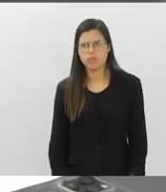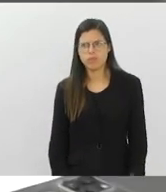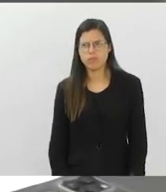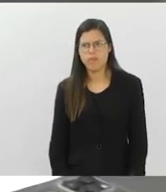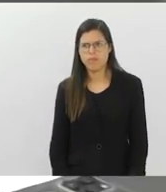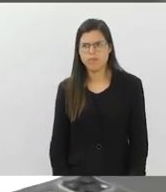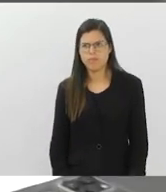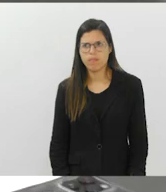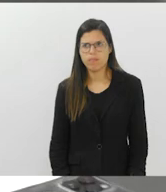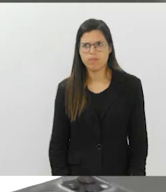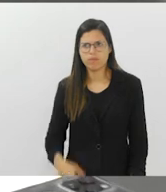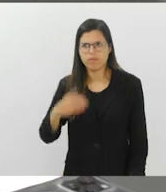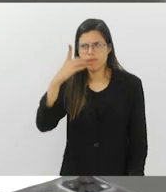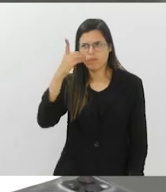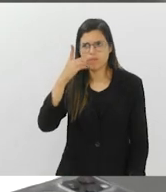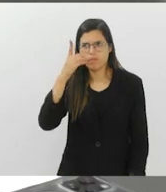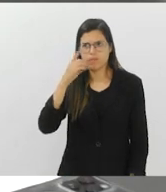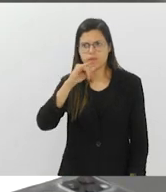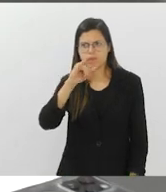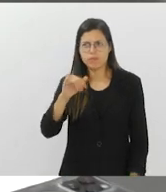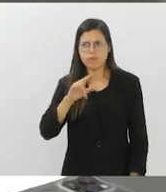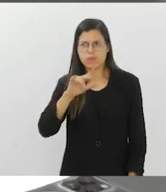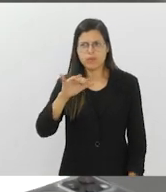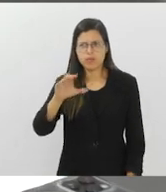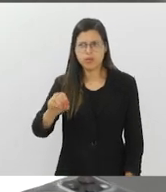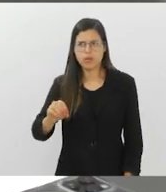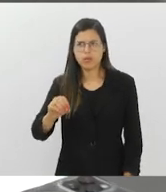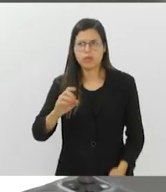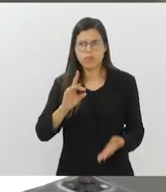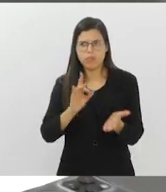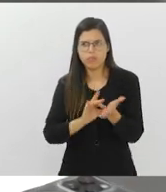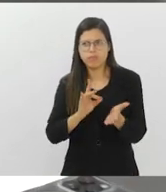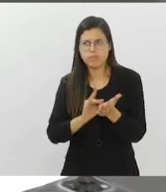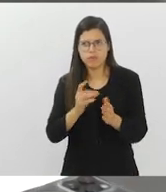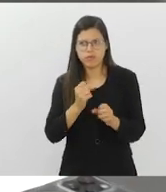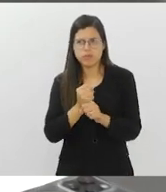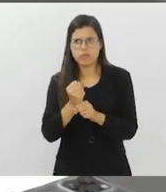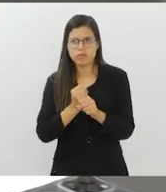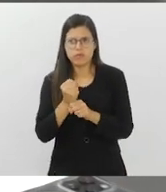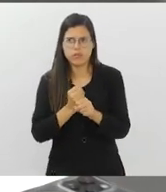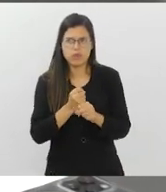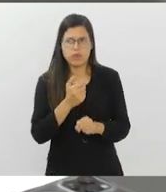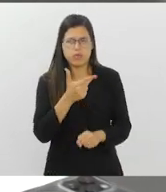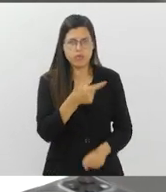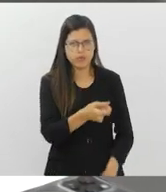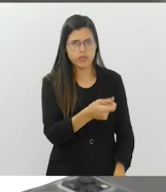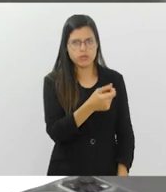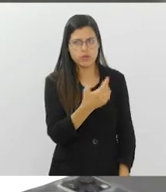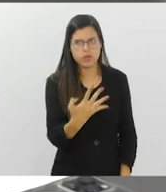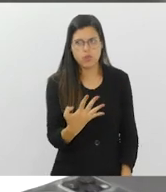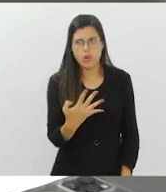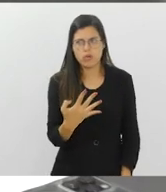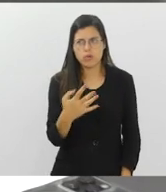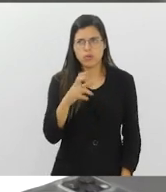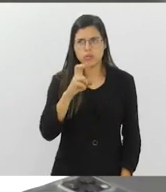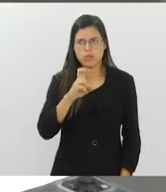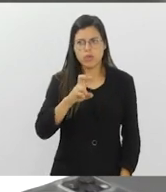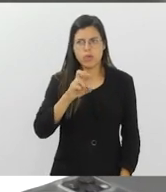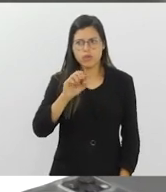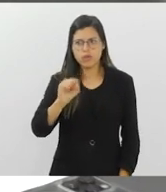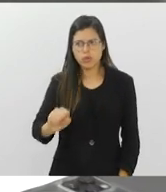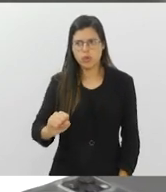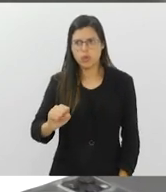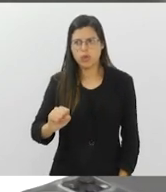Prezado deputado Júlio Rocha, na verdade, no ano de 2024, foram 58